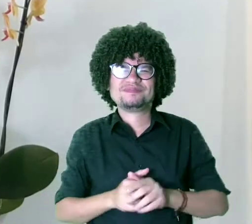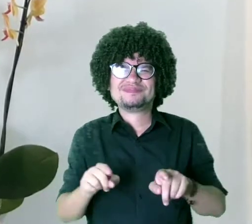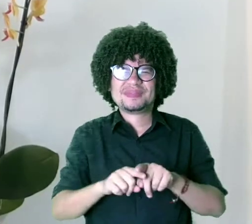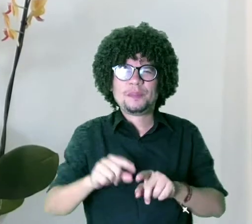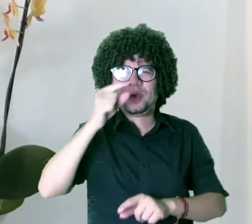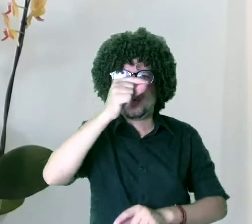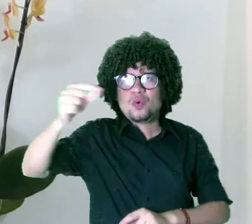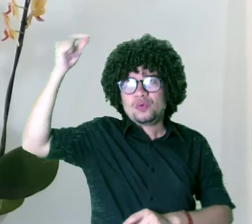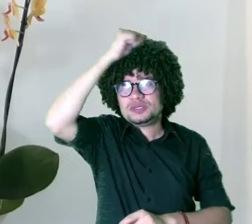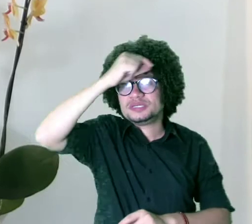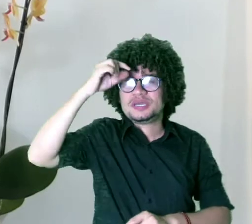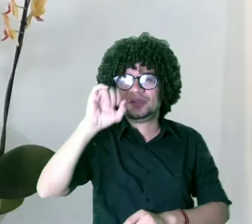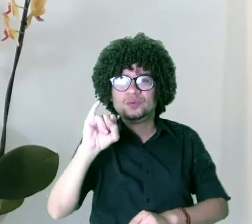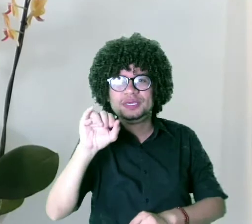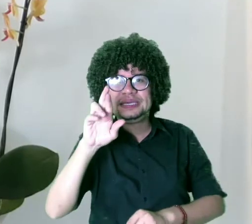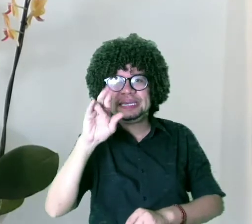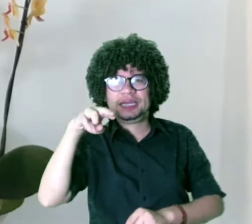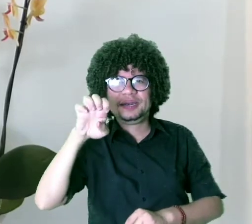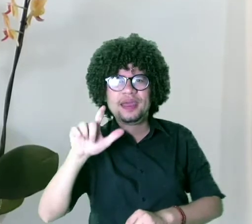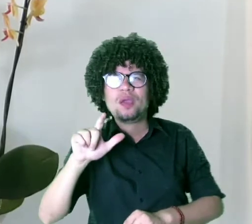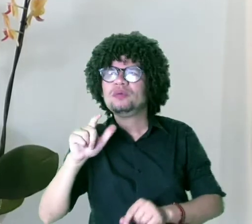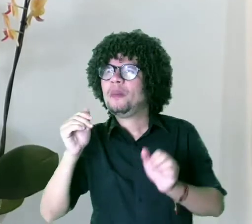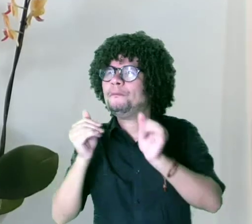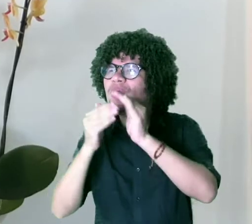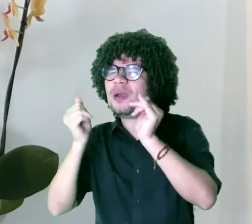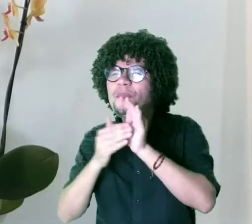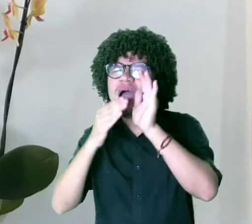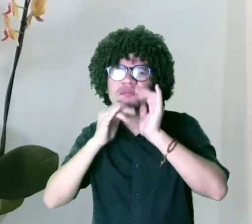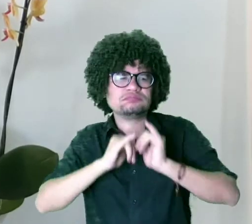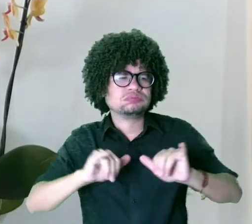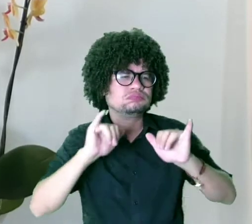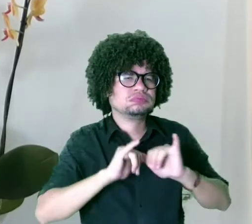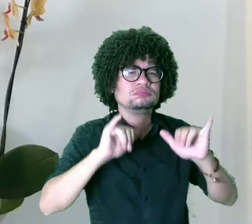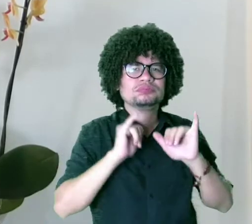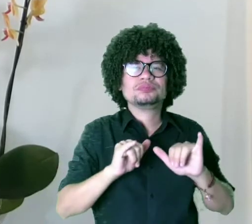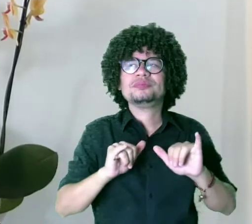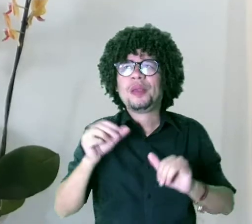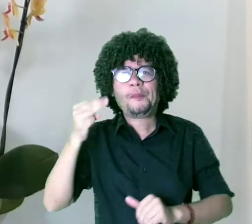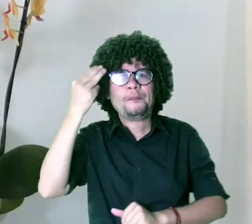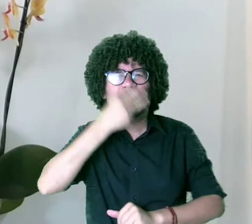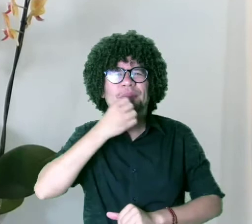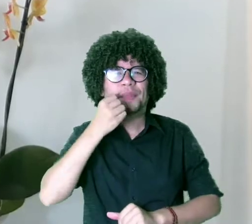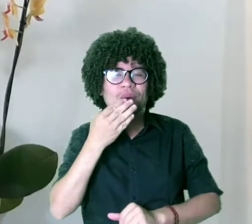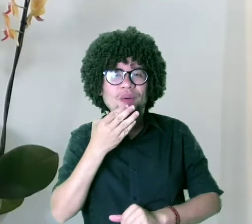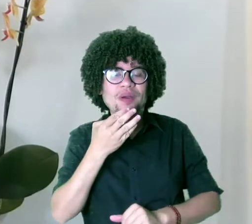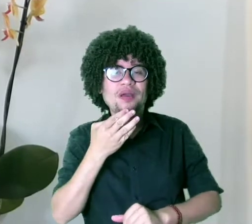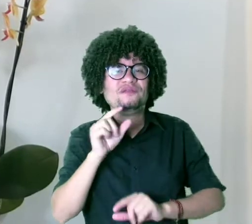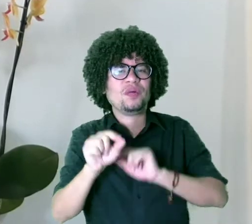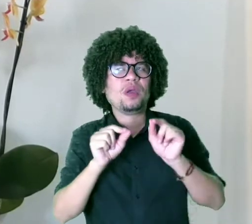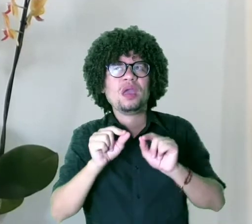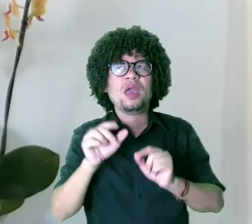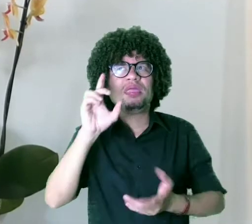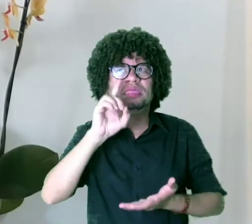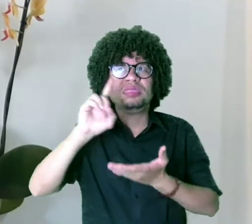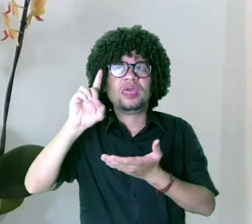de Maria, ele já dizia que a glória de Deus é ver o homem em